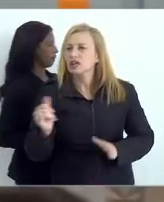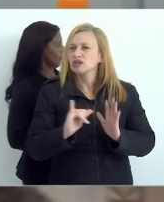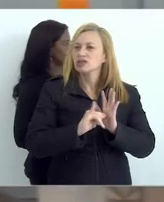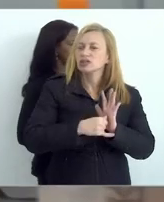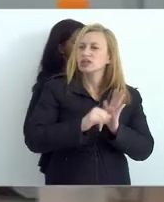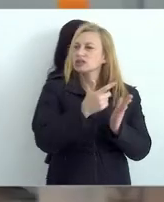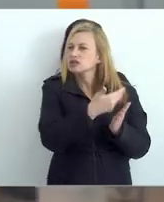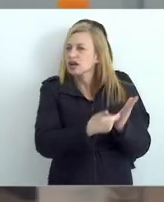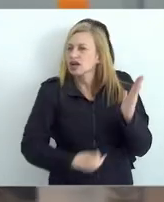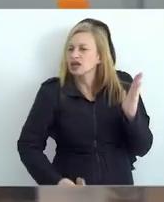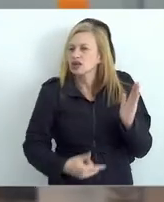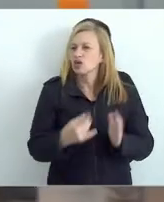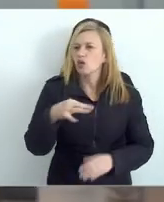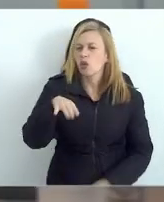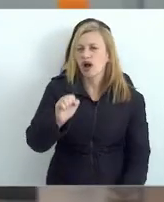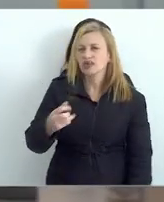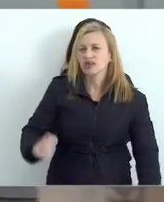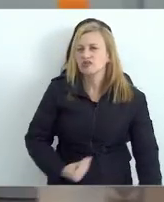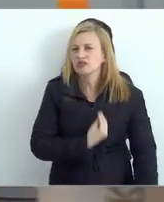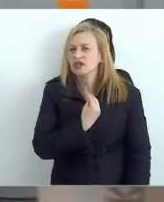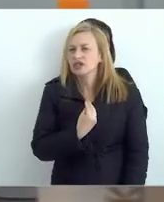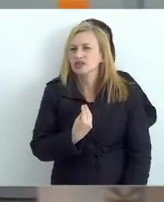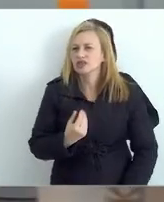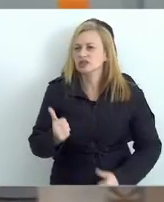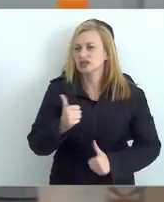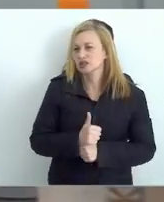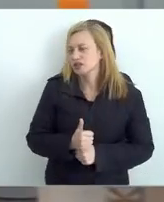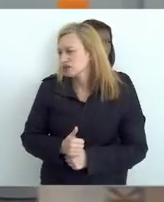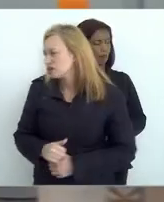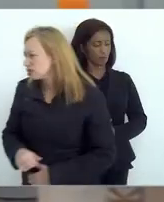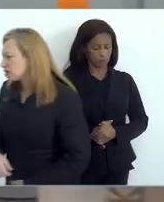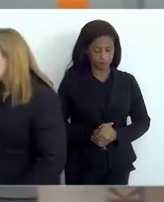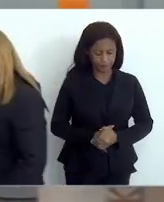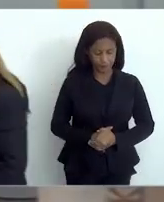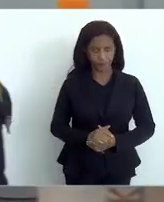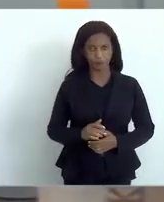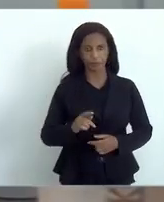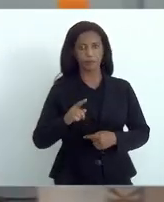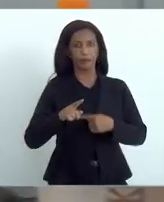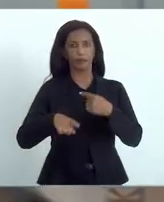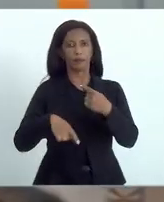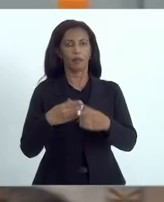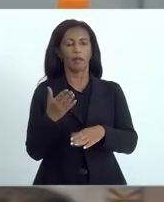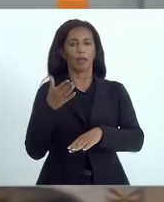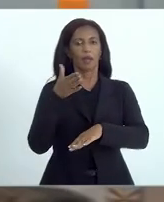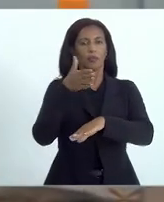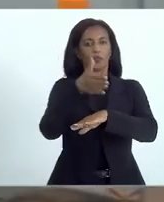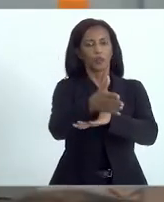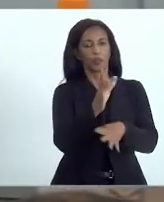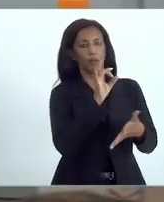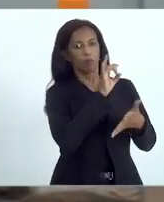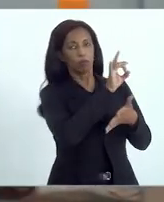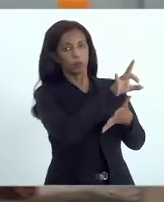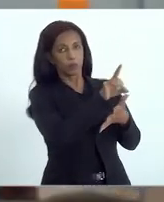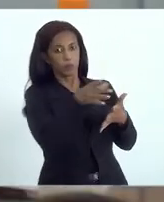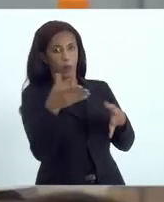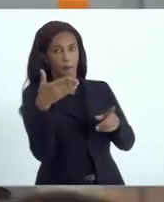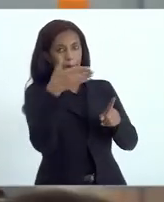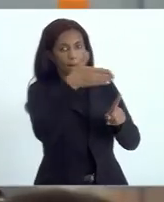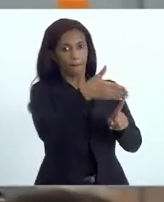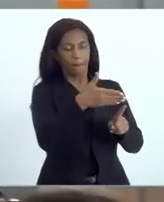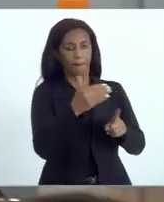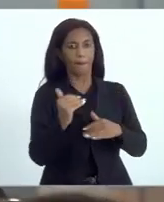assim como guarda-vidas Combatente E aí depois a gente entra nos casos específicos de promoção